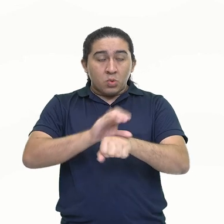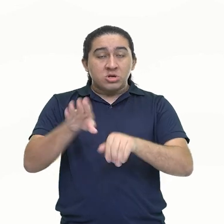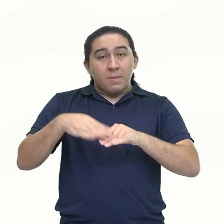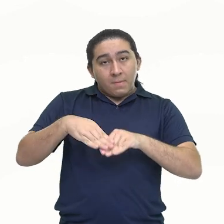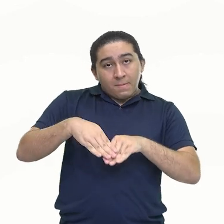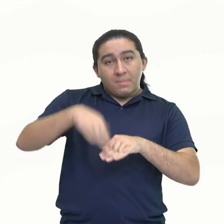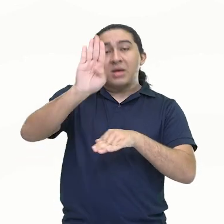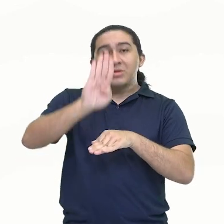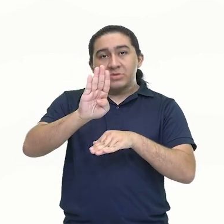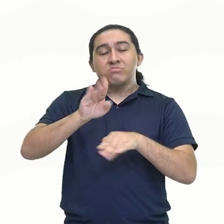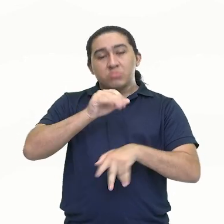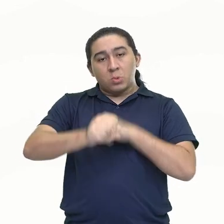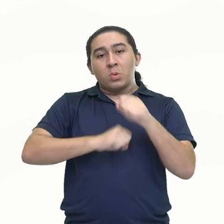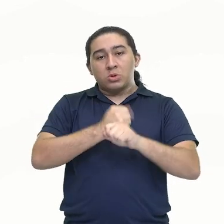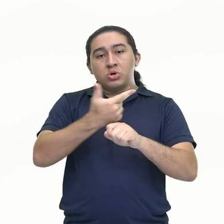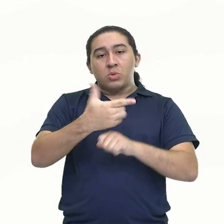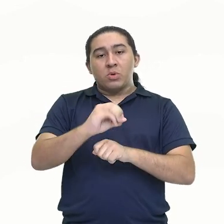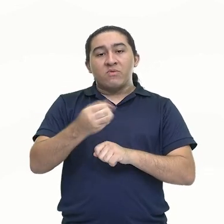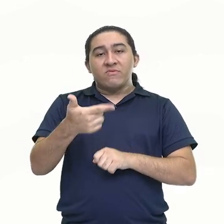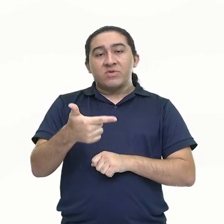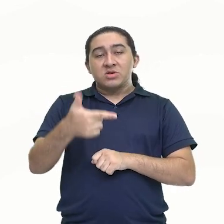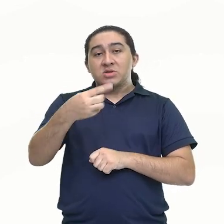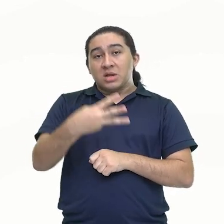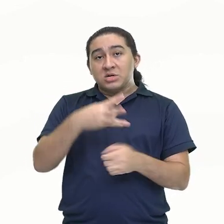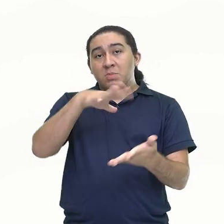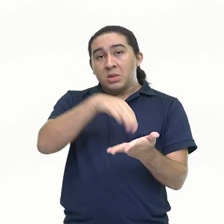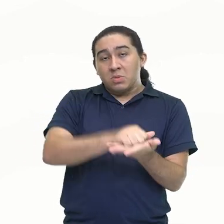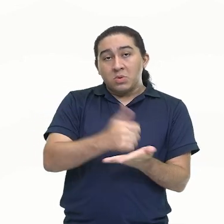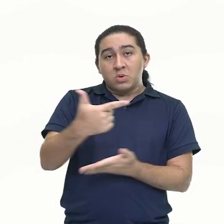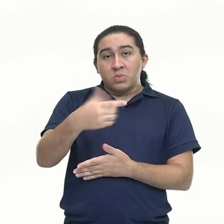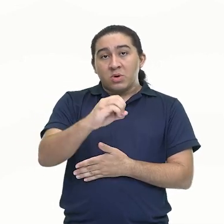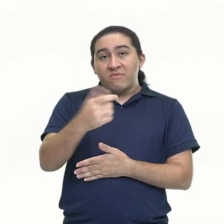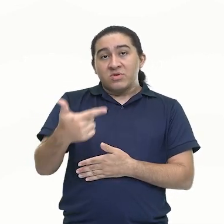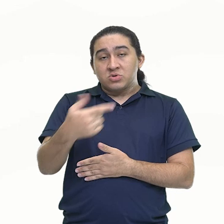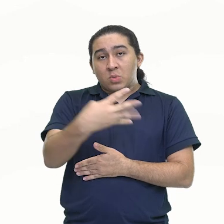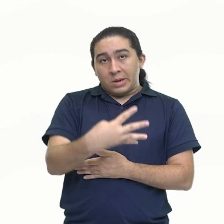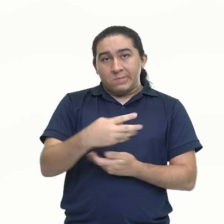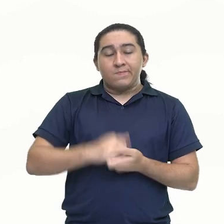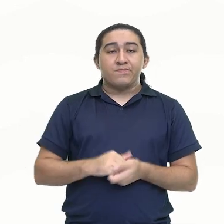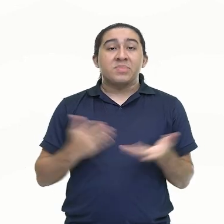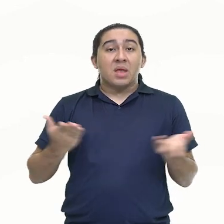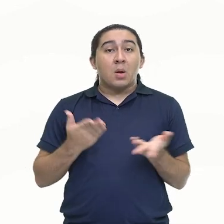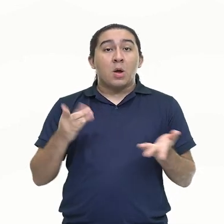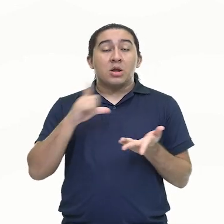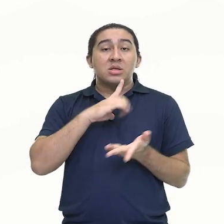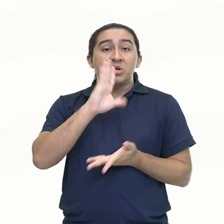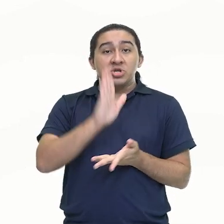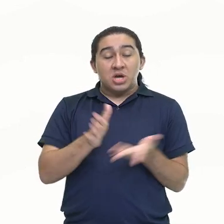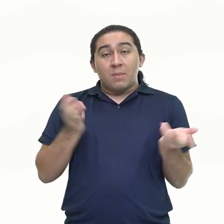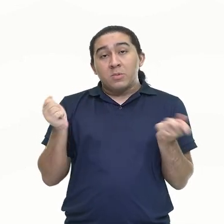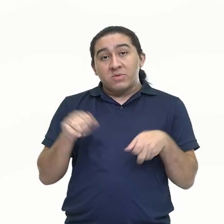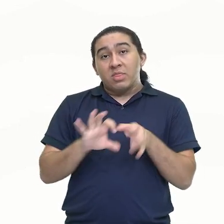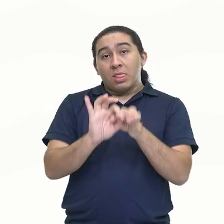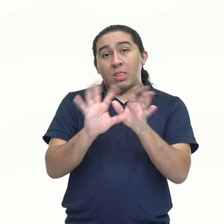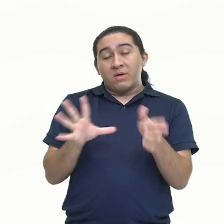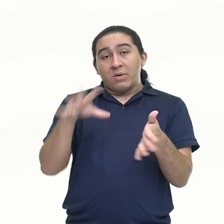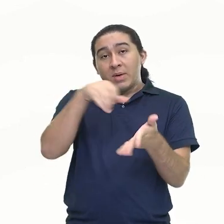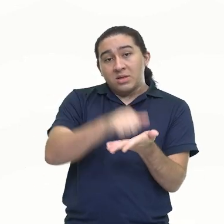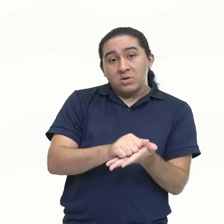certame 2023, acesso 2024. Agora são ofertadas no total